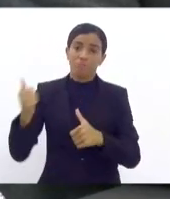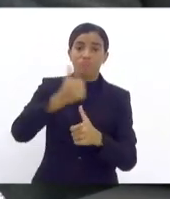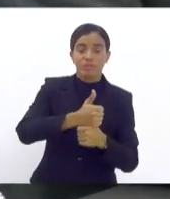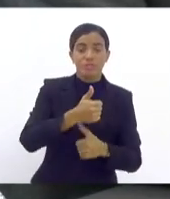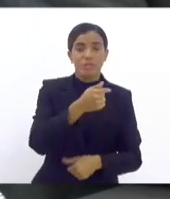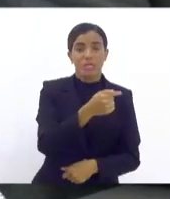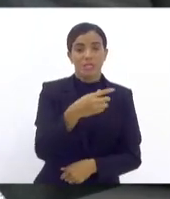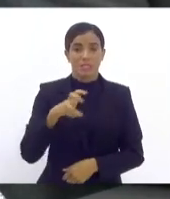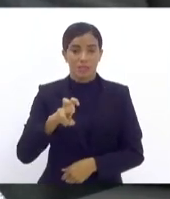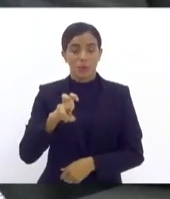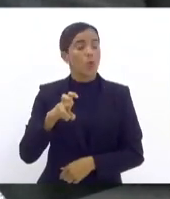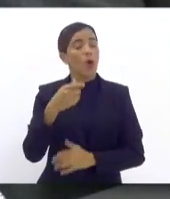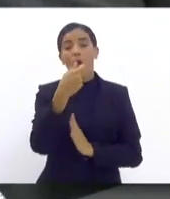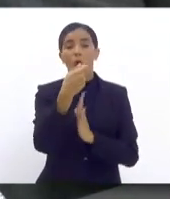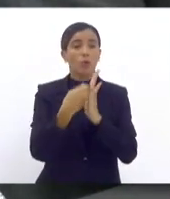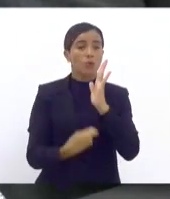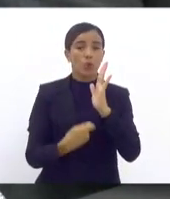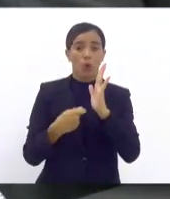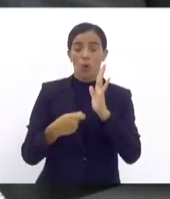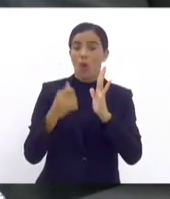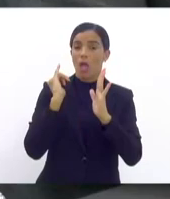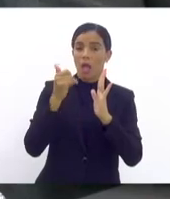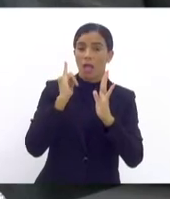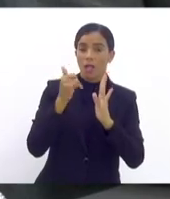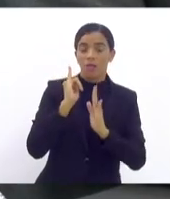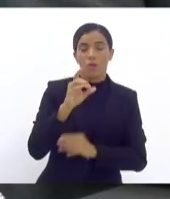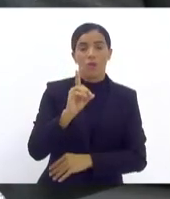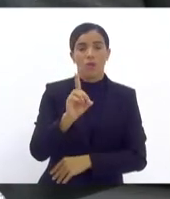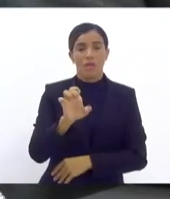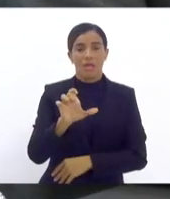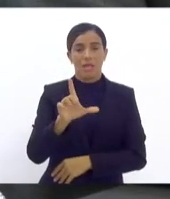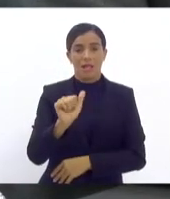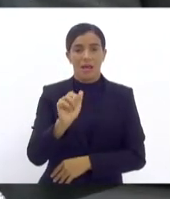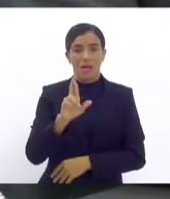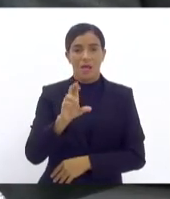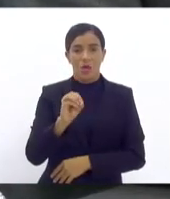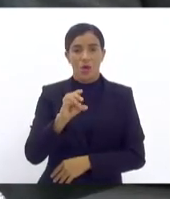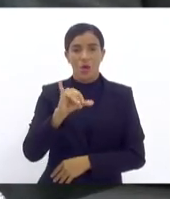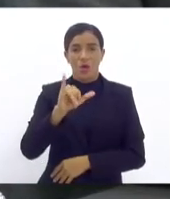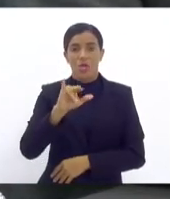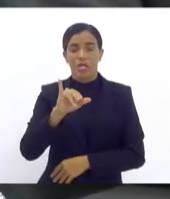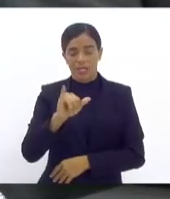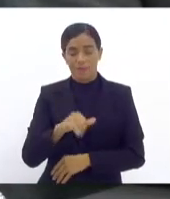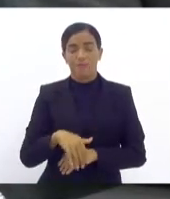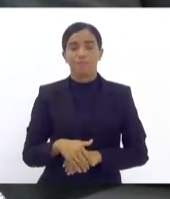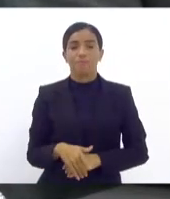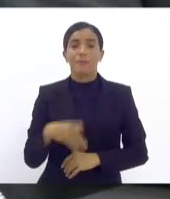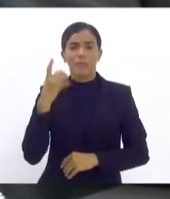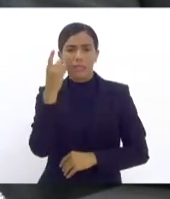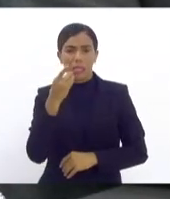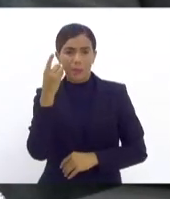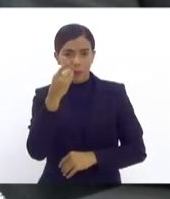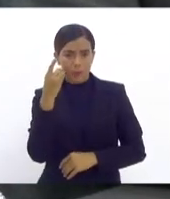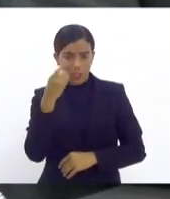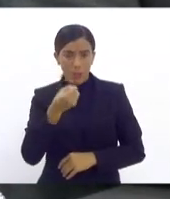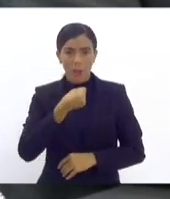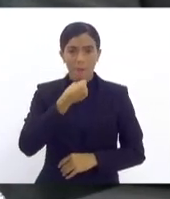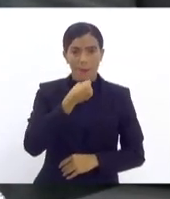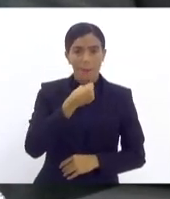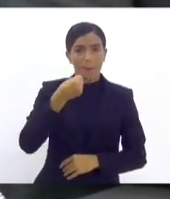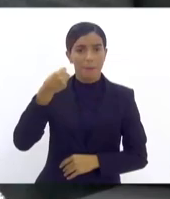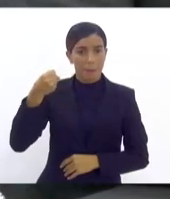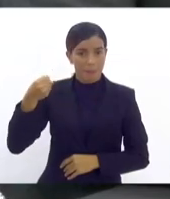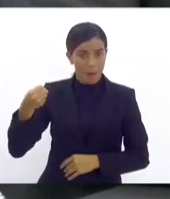é o projeto de relatoria do deputado Guilherme Delaroli. Eu passo a relatoria, a palavra para o deputado Delaroli pela